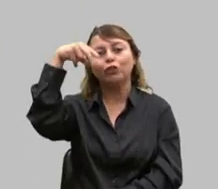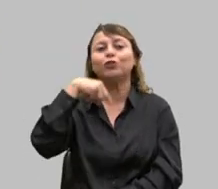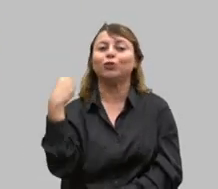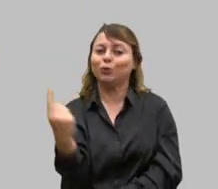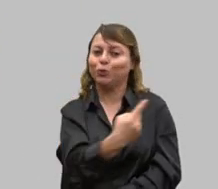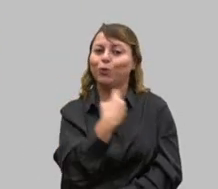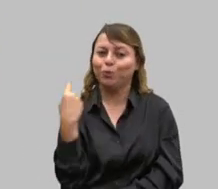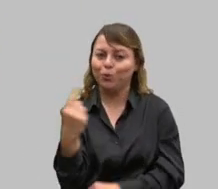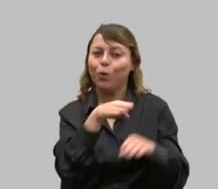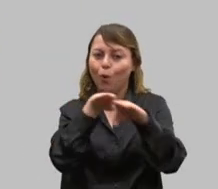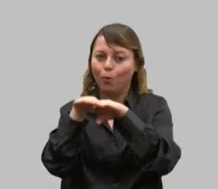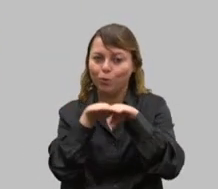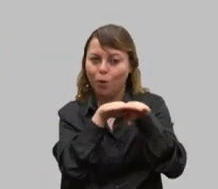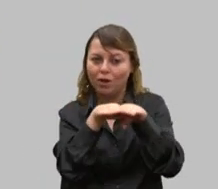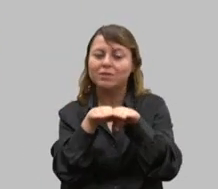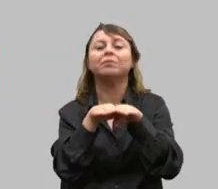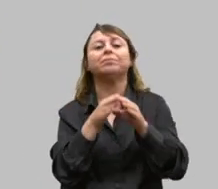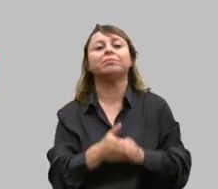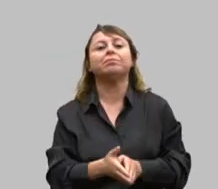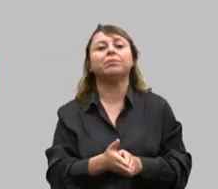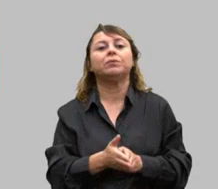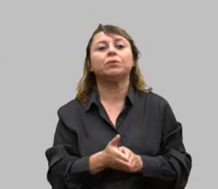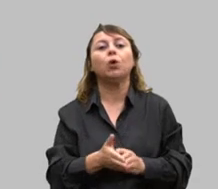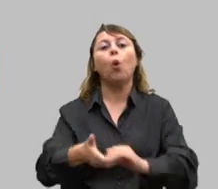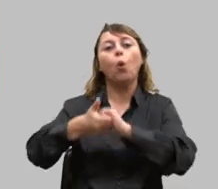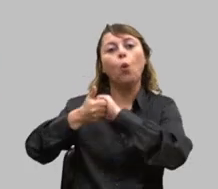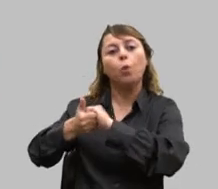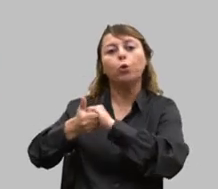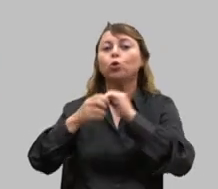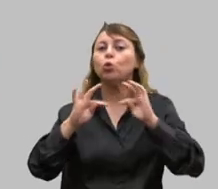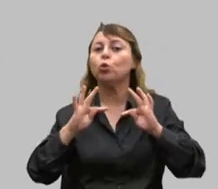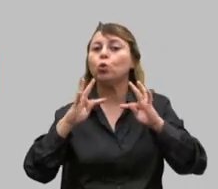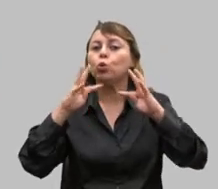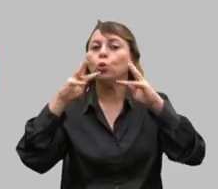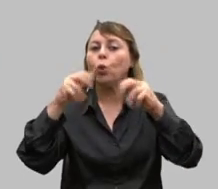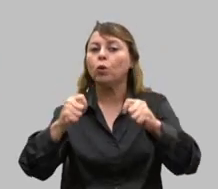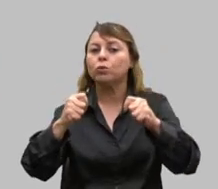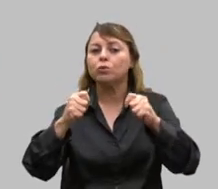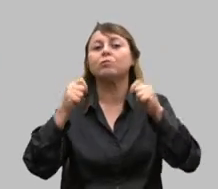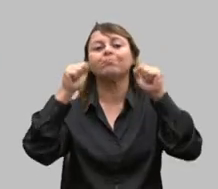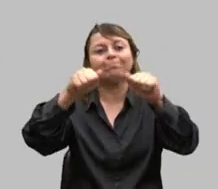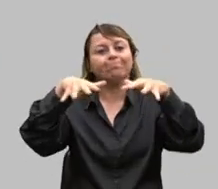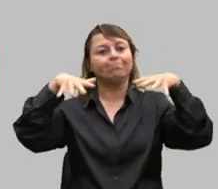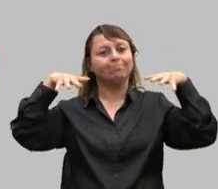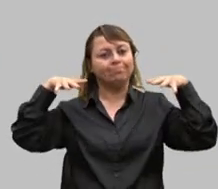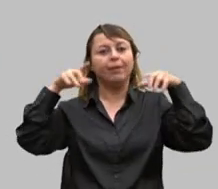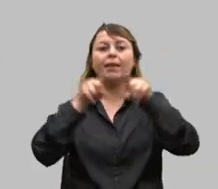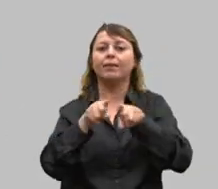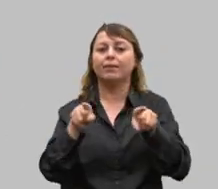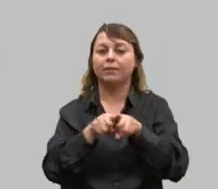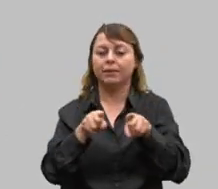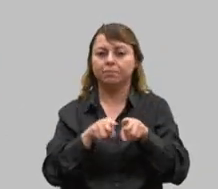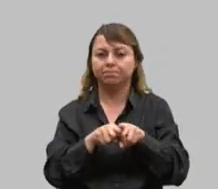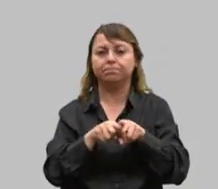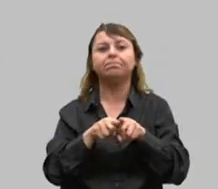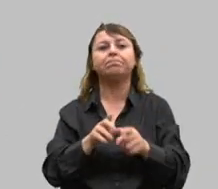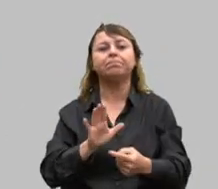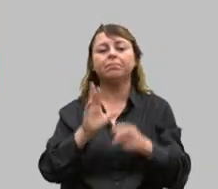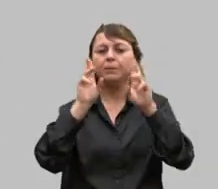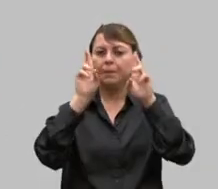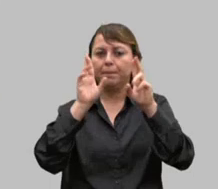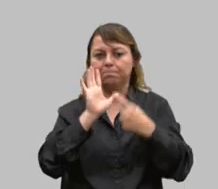na pessoa da qual o cumprimento todos os membros da mesa e autoridades presentes